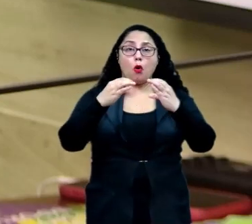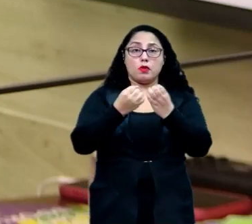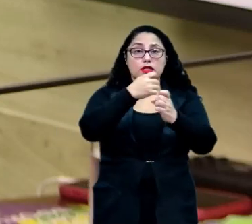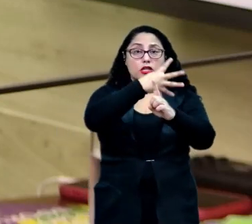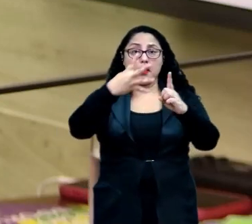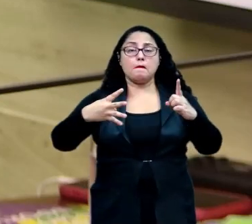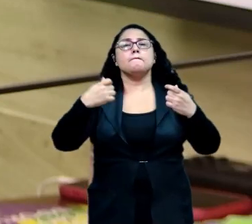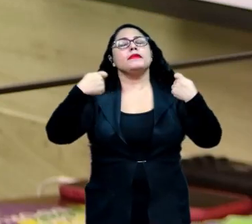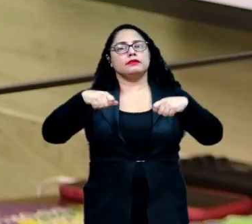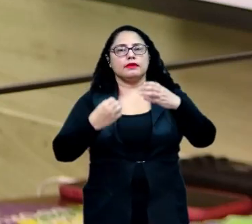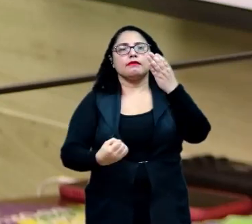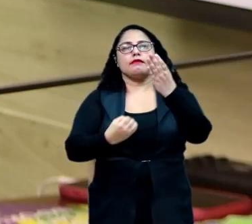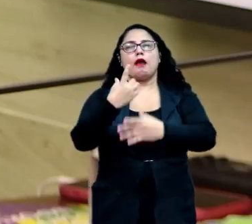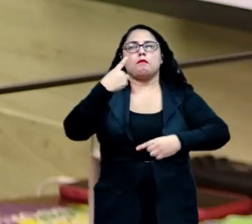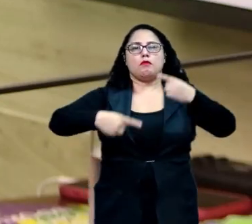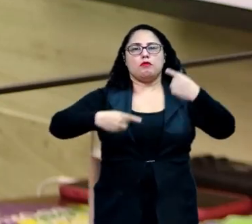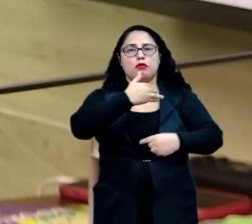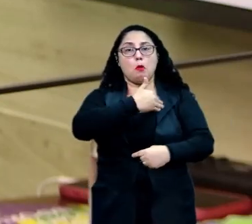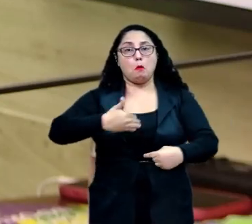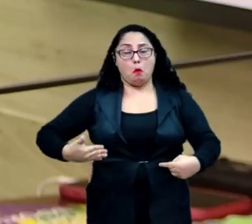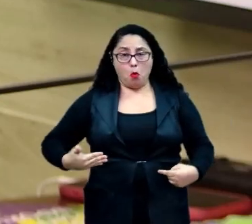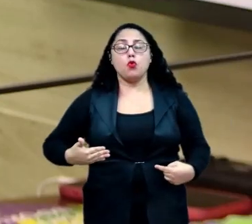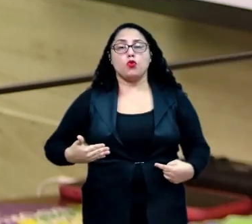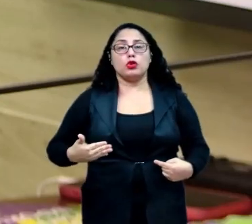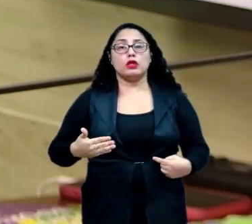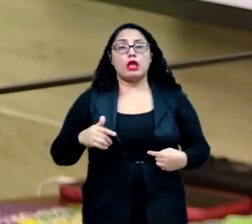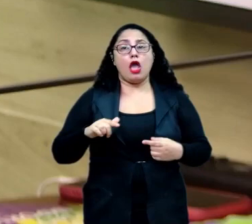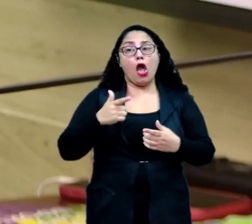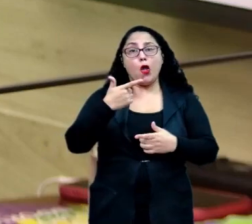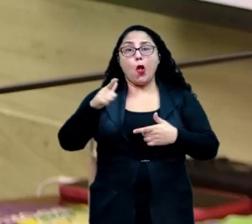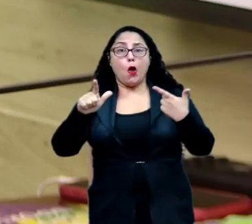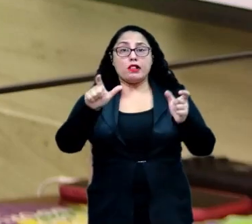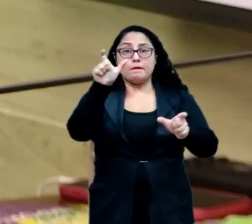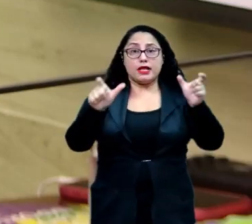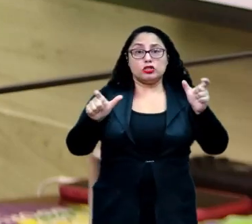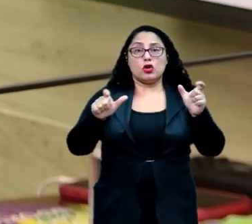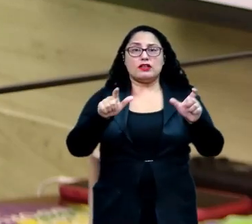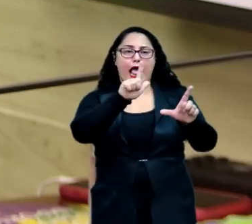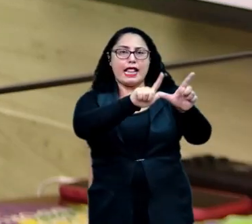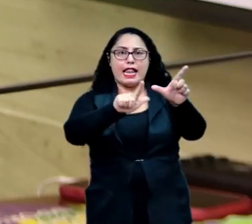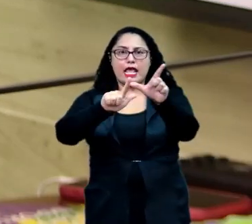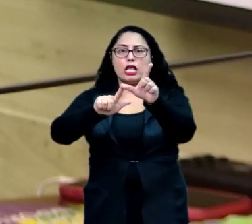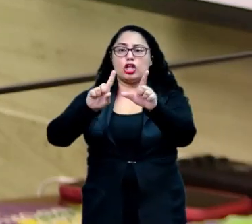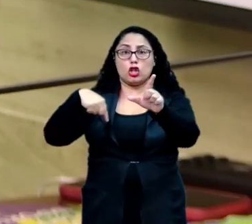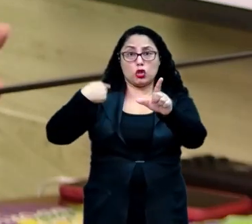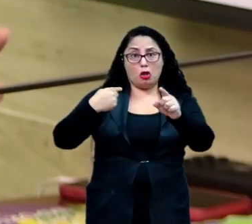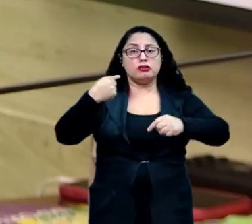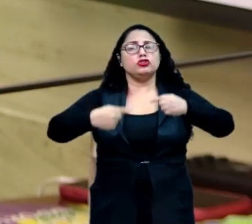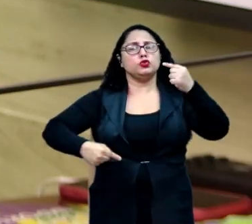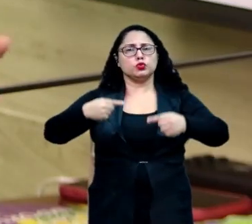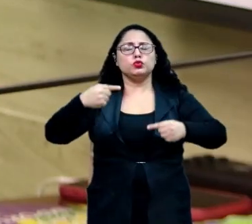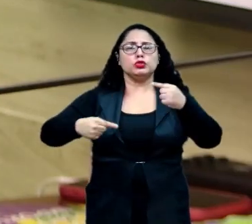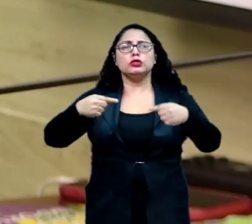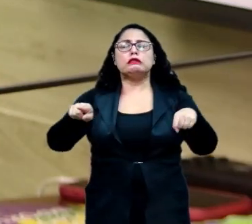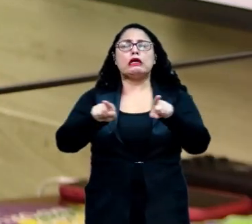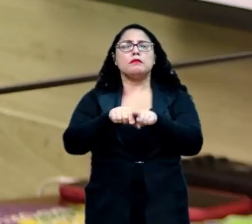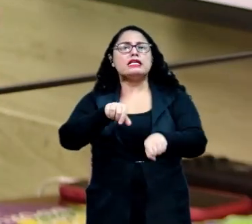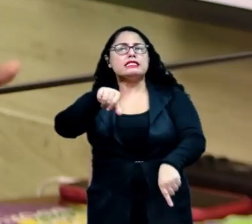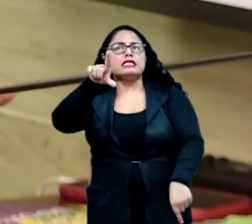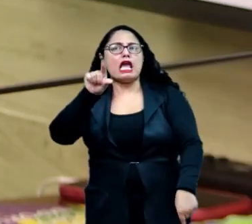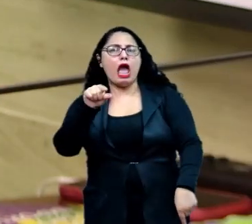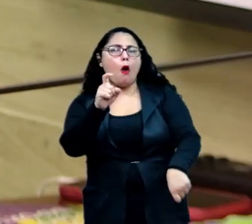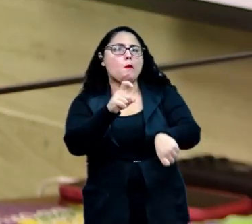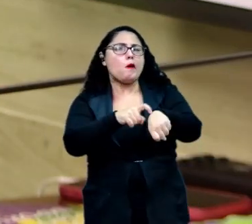necessariamente de políticas públicas. E as demais pessoas das siglas, a gente ainda discute isso, se é